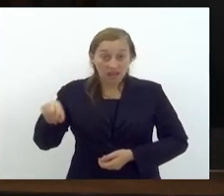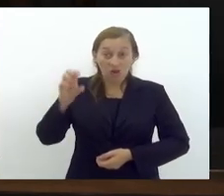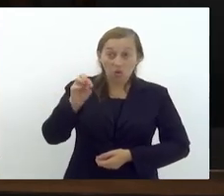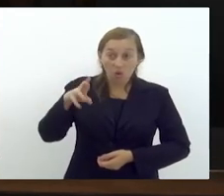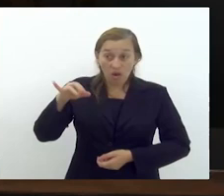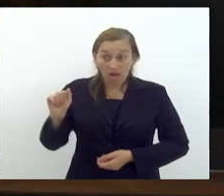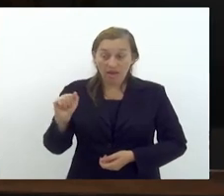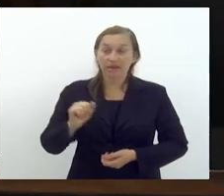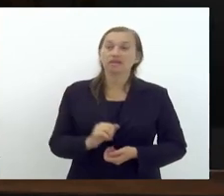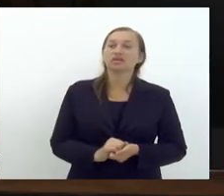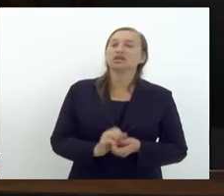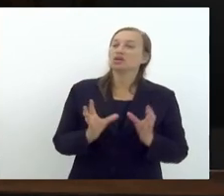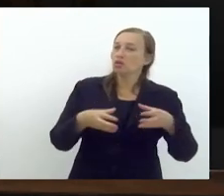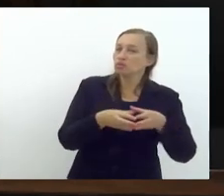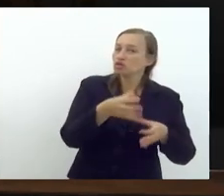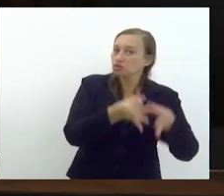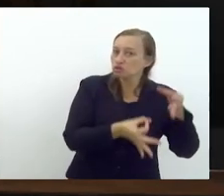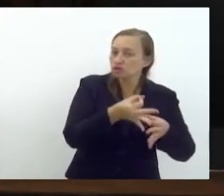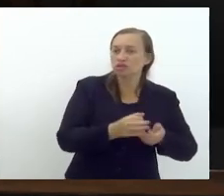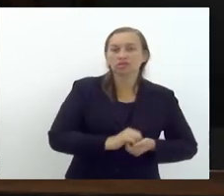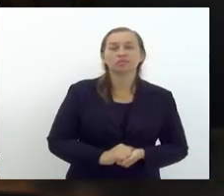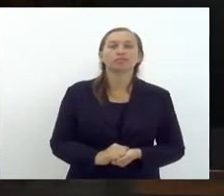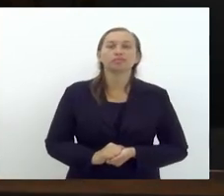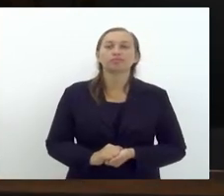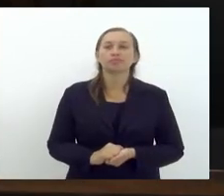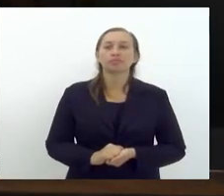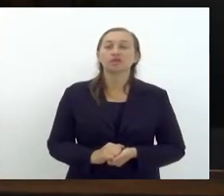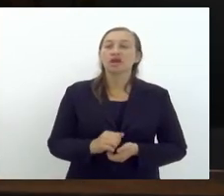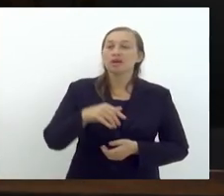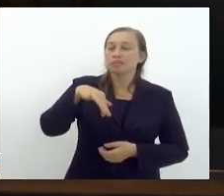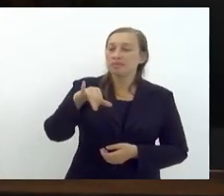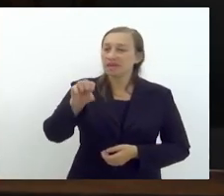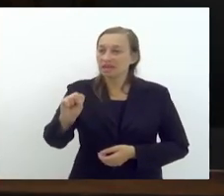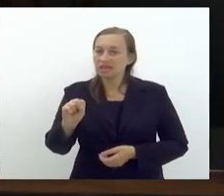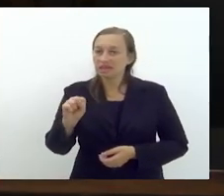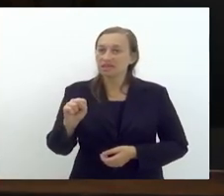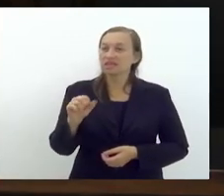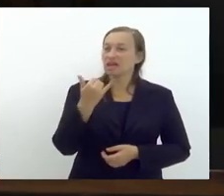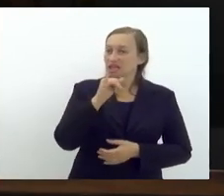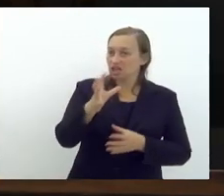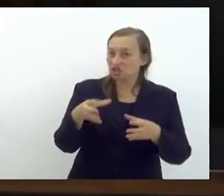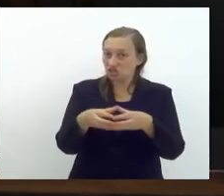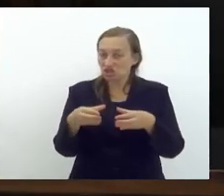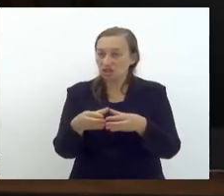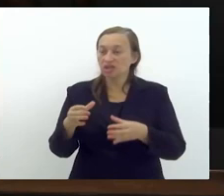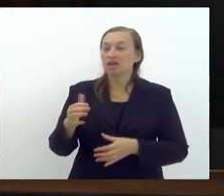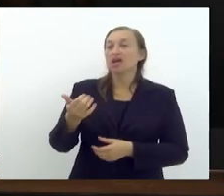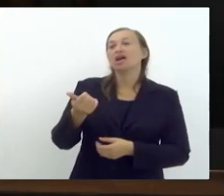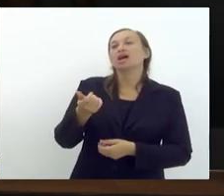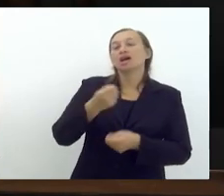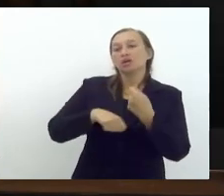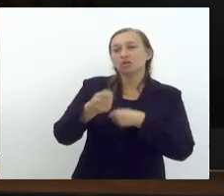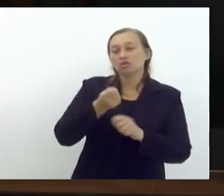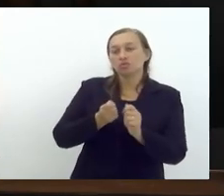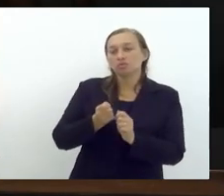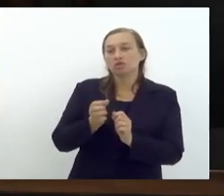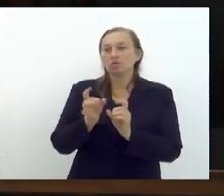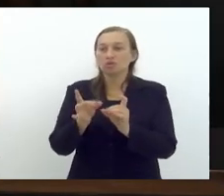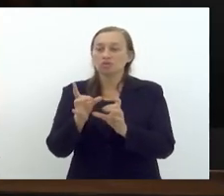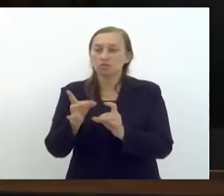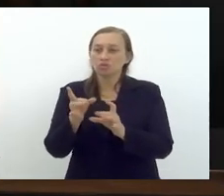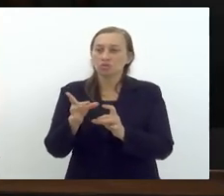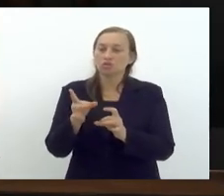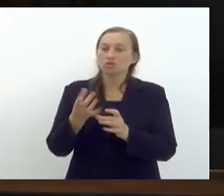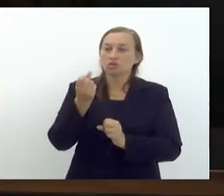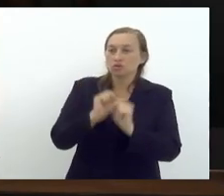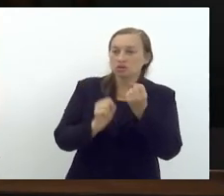de pareceres das comissões constituição Justiça de Minas e energia de Economia Indústria e Comércio de tributação